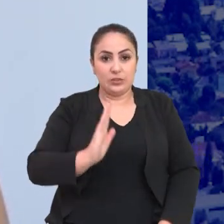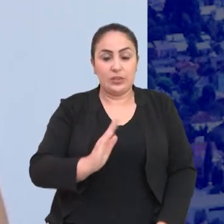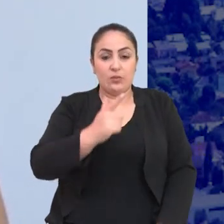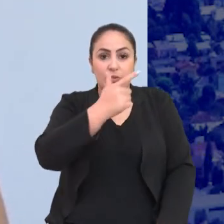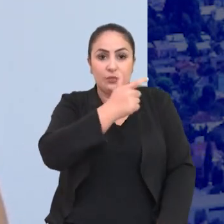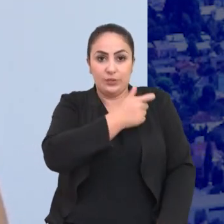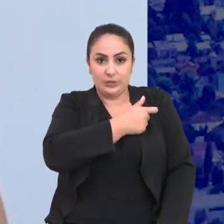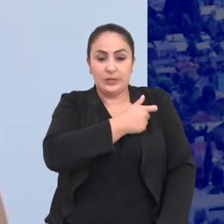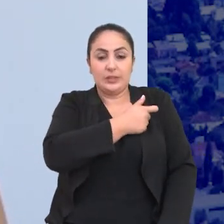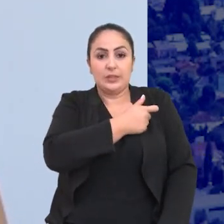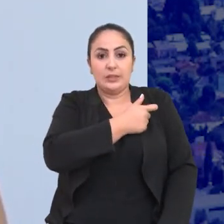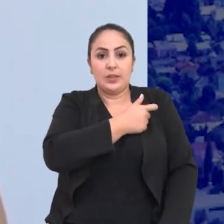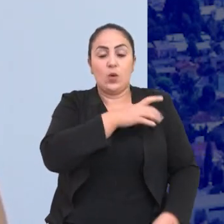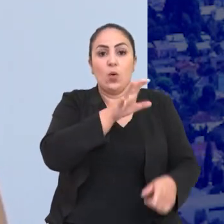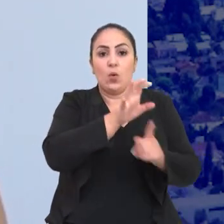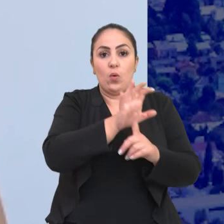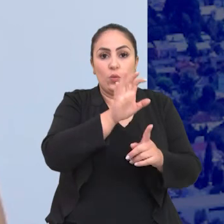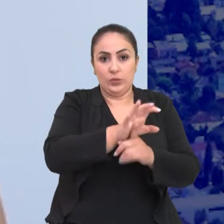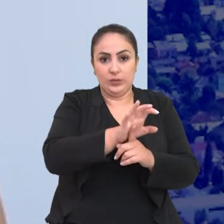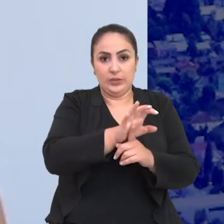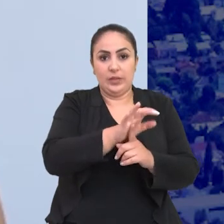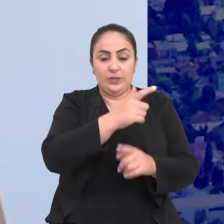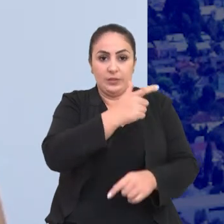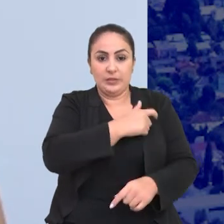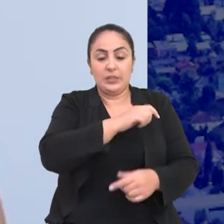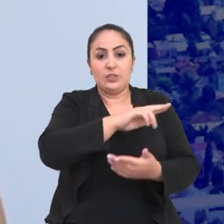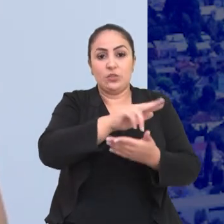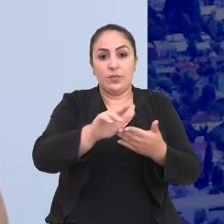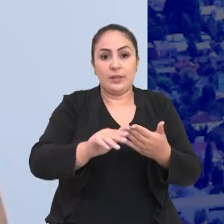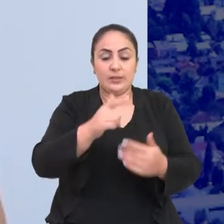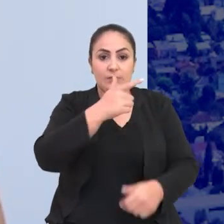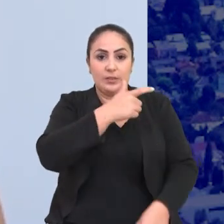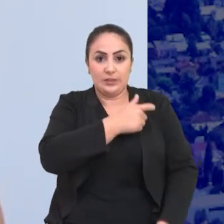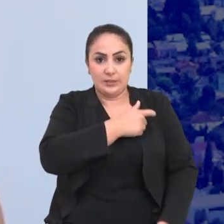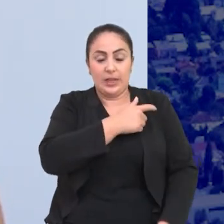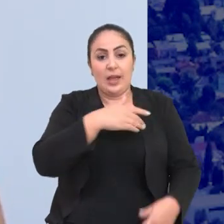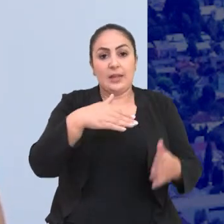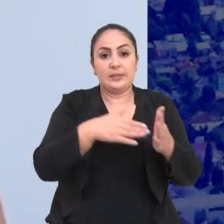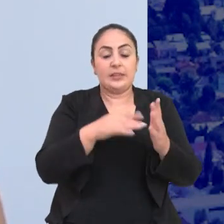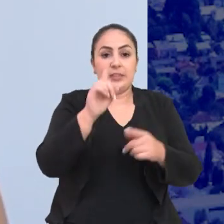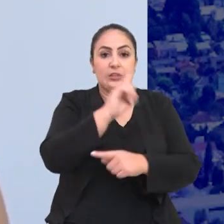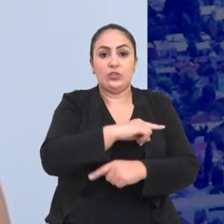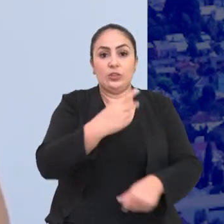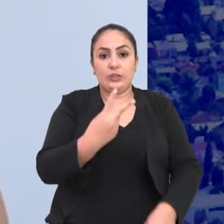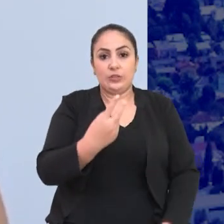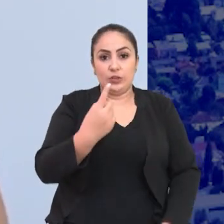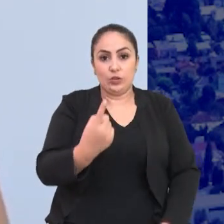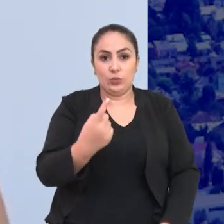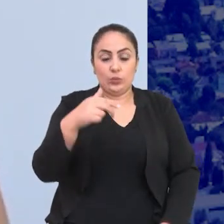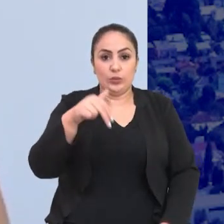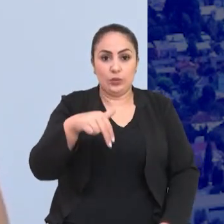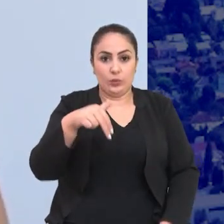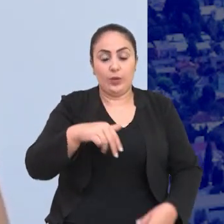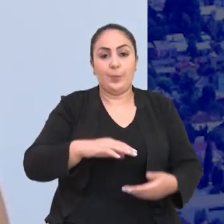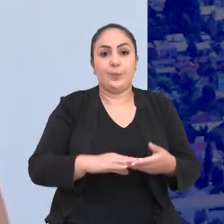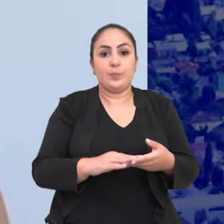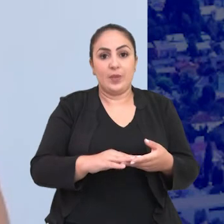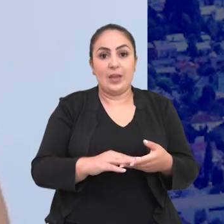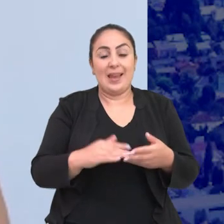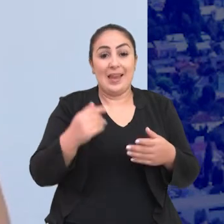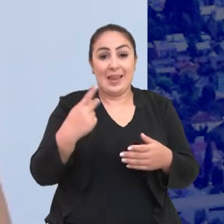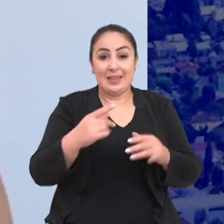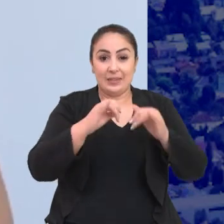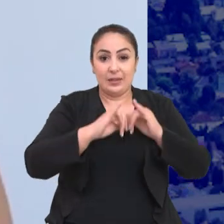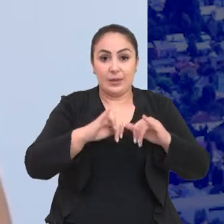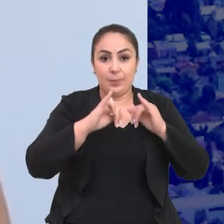campanha nacional de vacinação contra a poliomielite e multivacinação até o dia 21 de